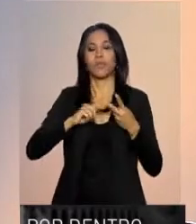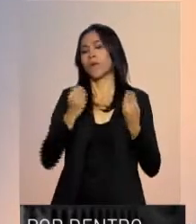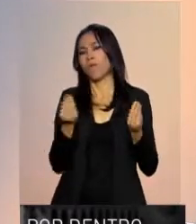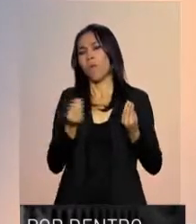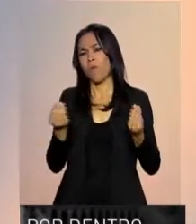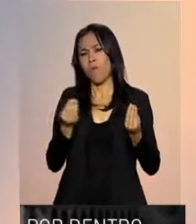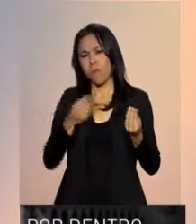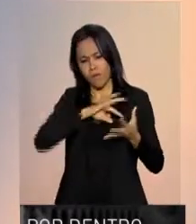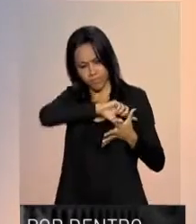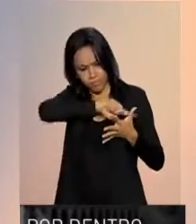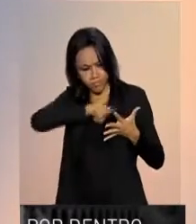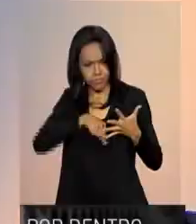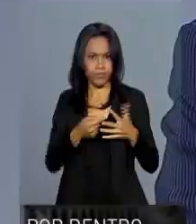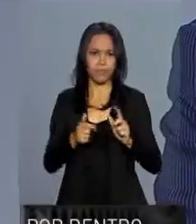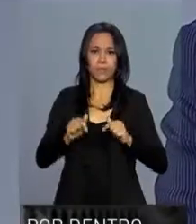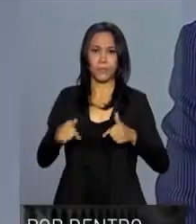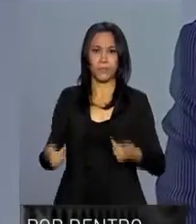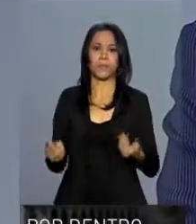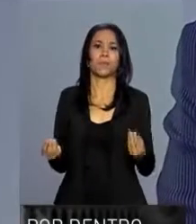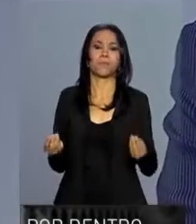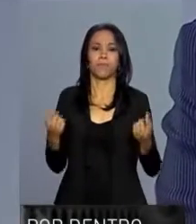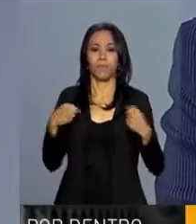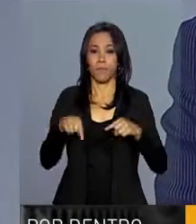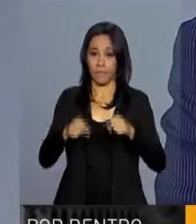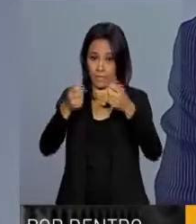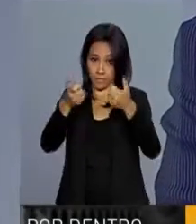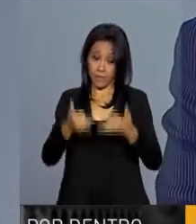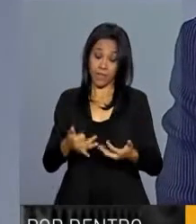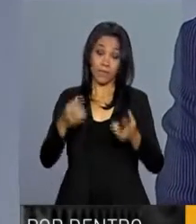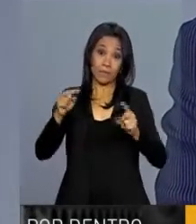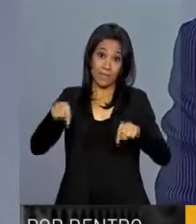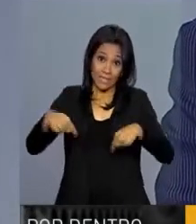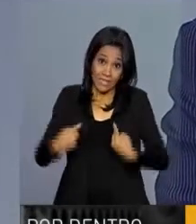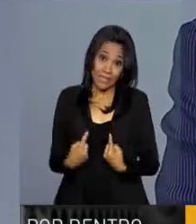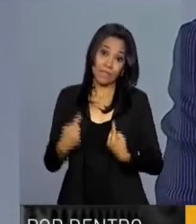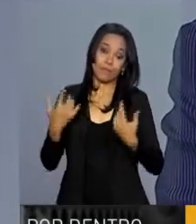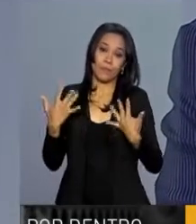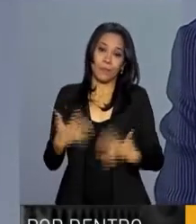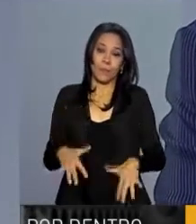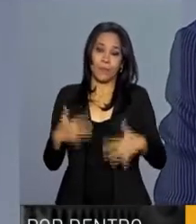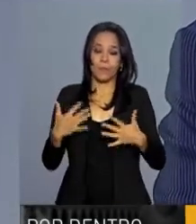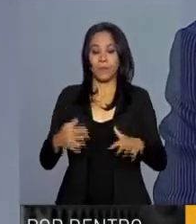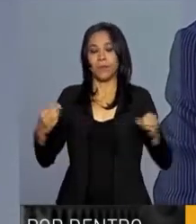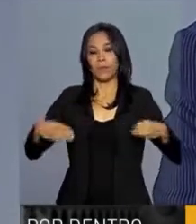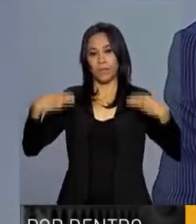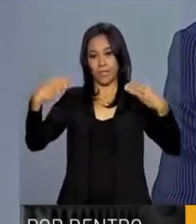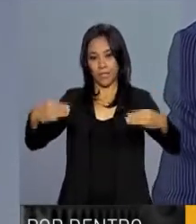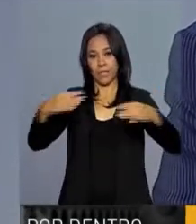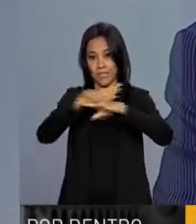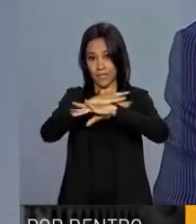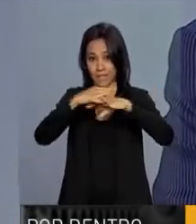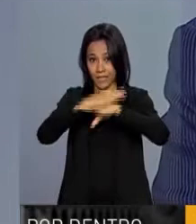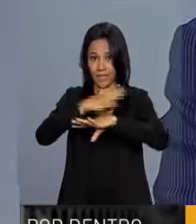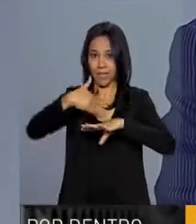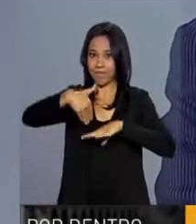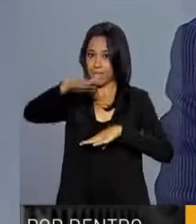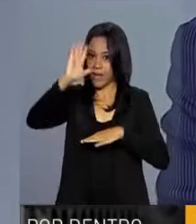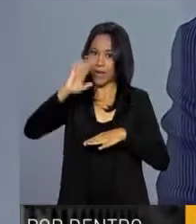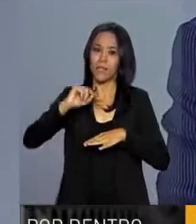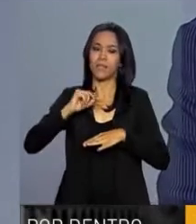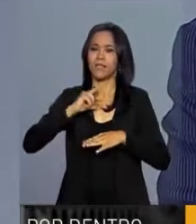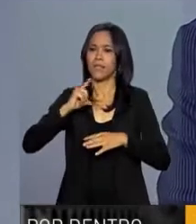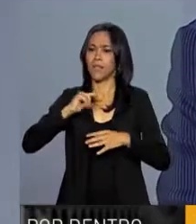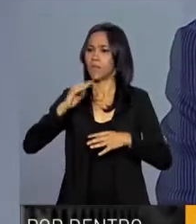estrutura tão abrangente olha é um desafio enorme o ministério das cidades talvez seja aquele que mães absurda as